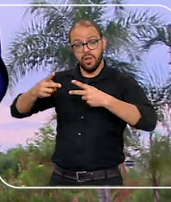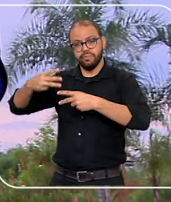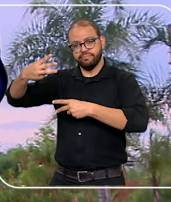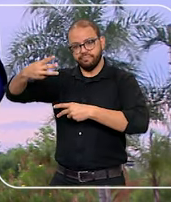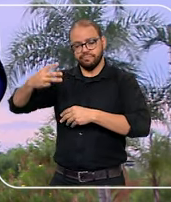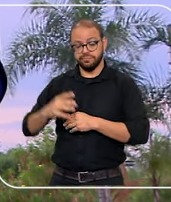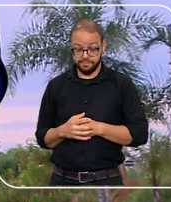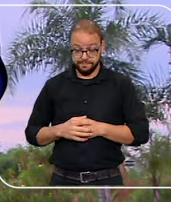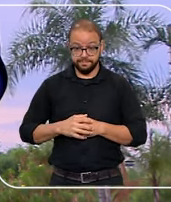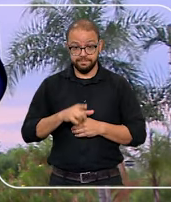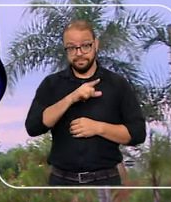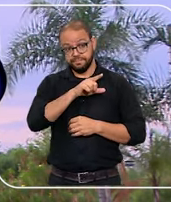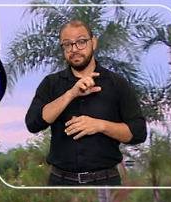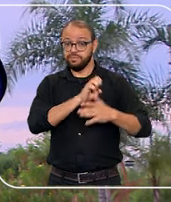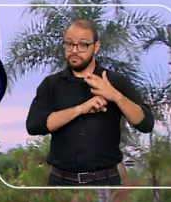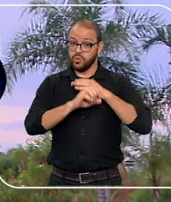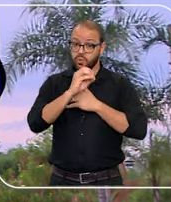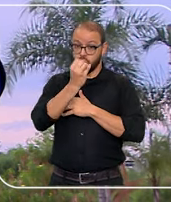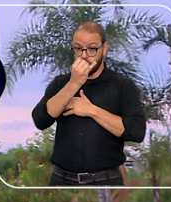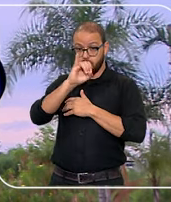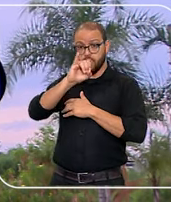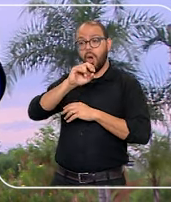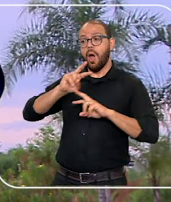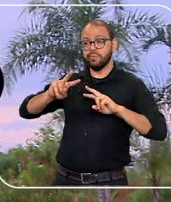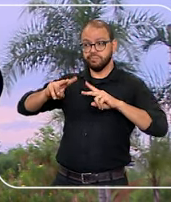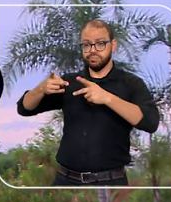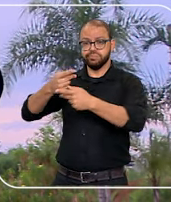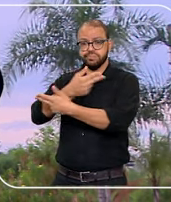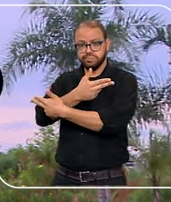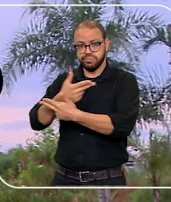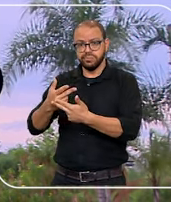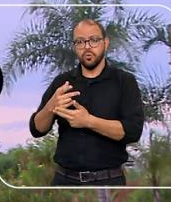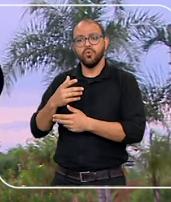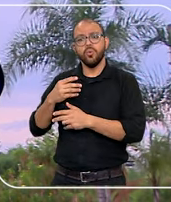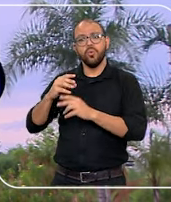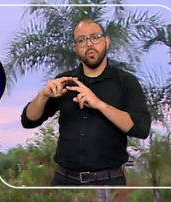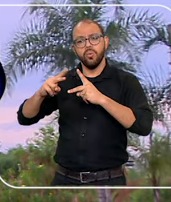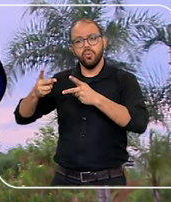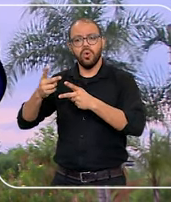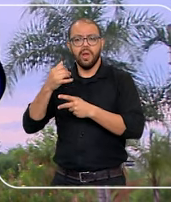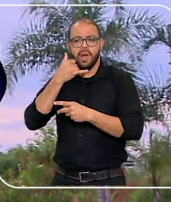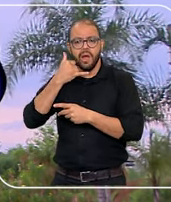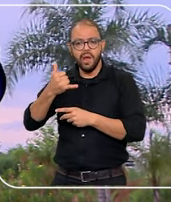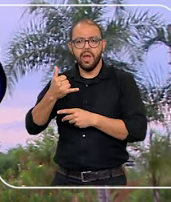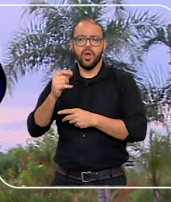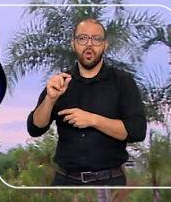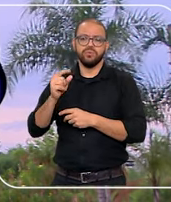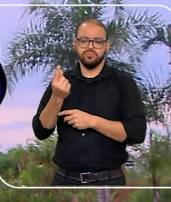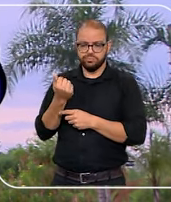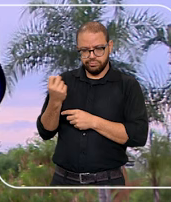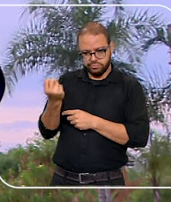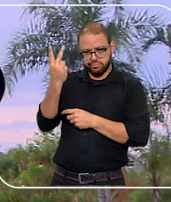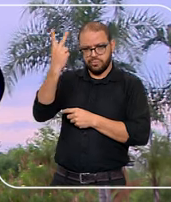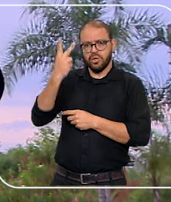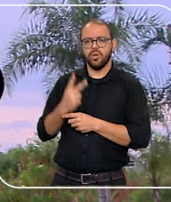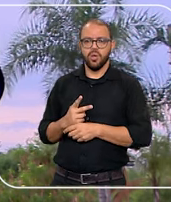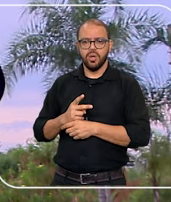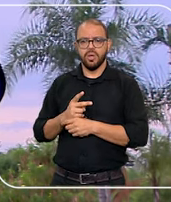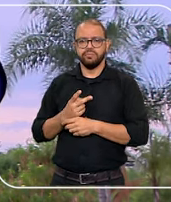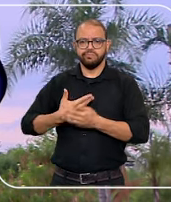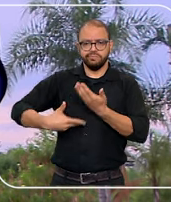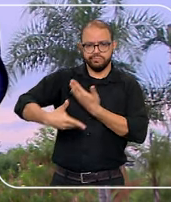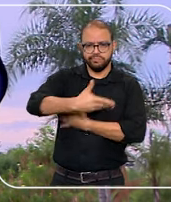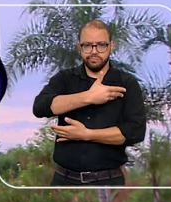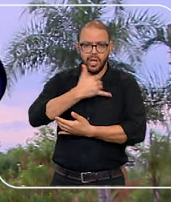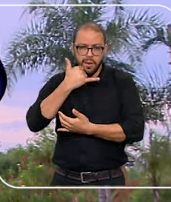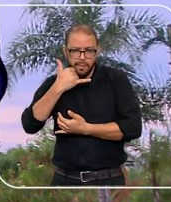repasse para terceiros. Já a Oi alegou que repassa às outras empresas de telefonia a quantia referente ao uso das redes